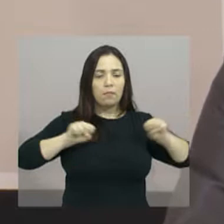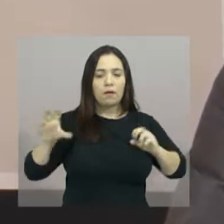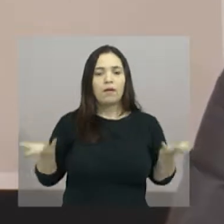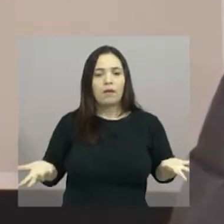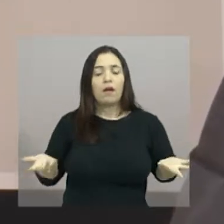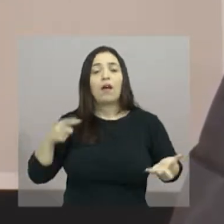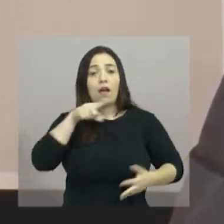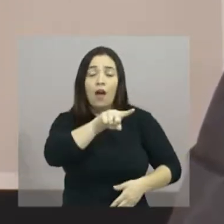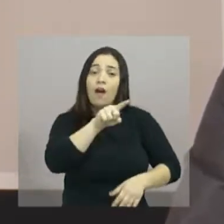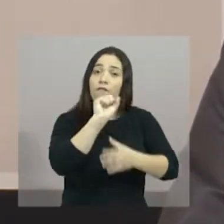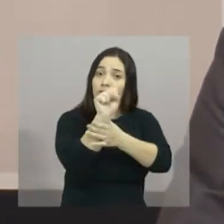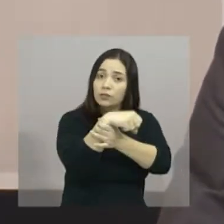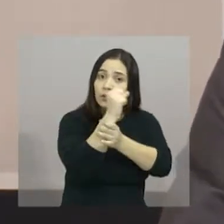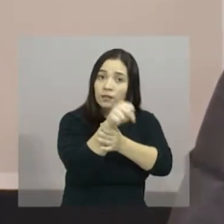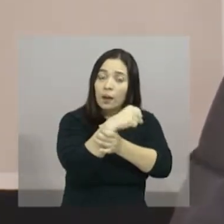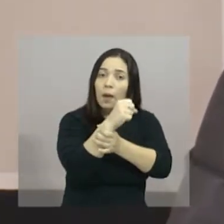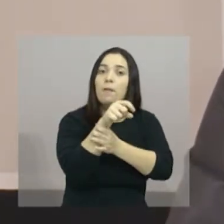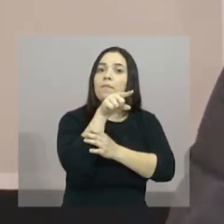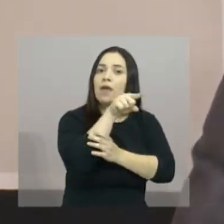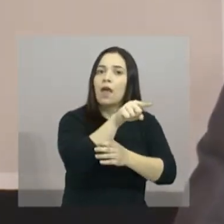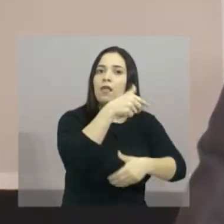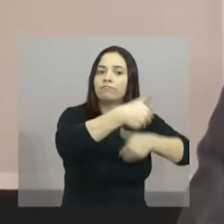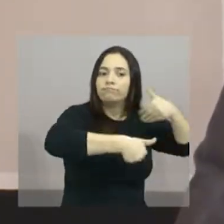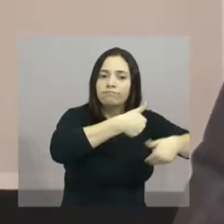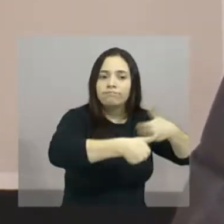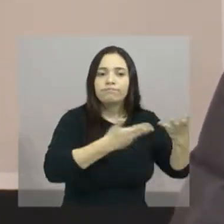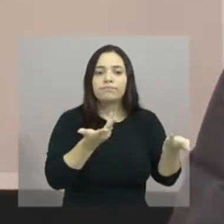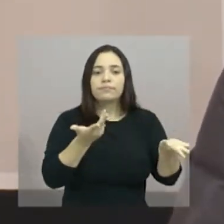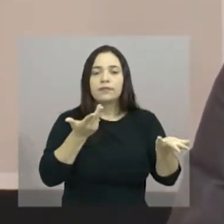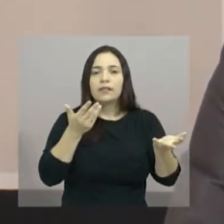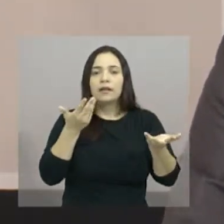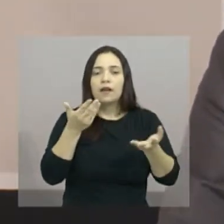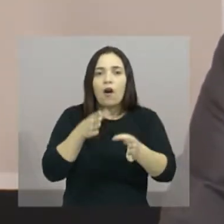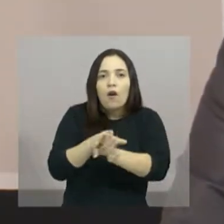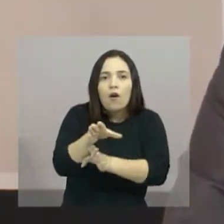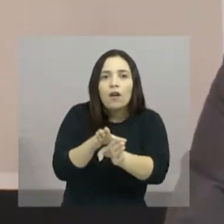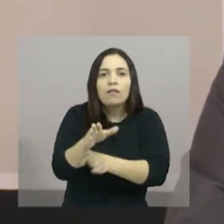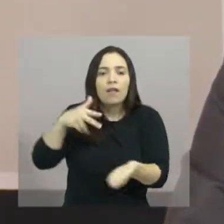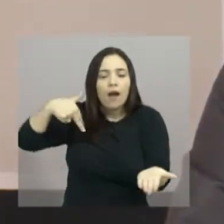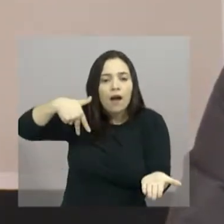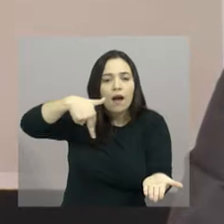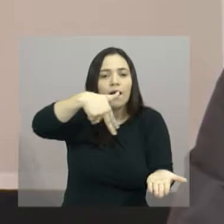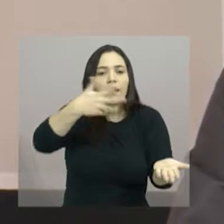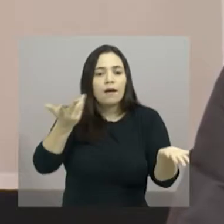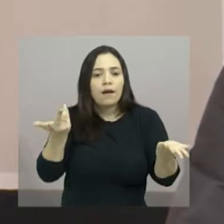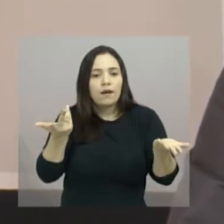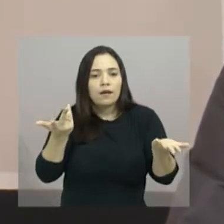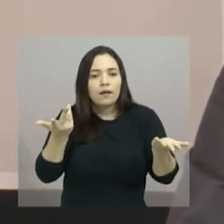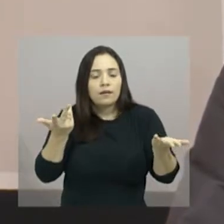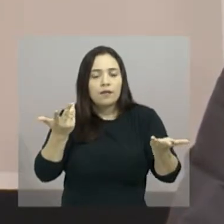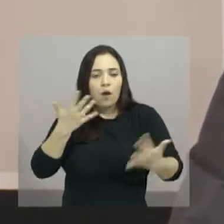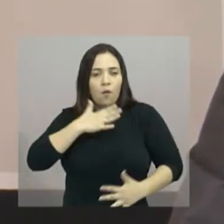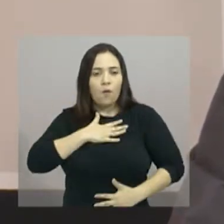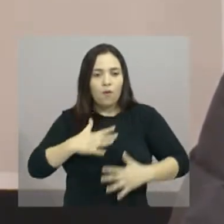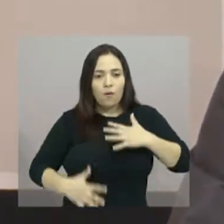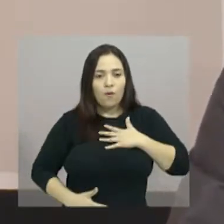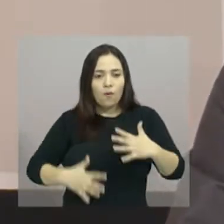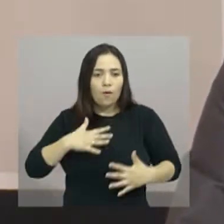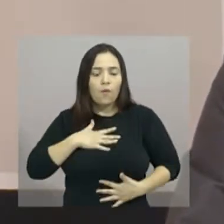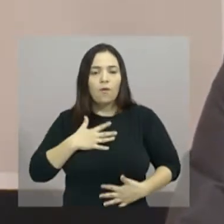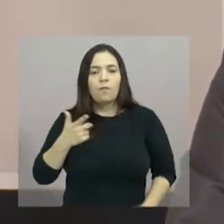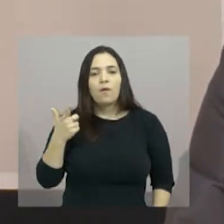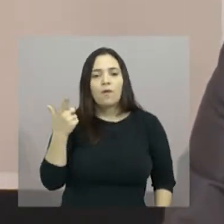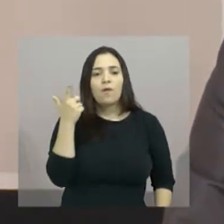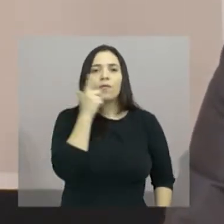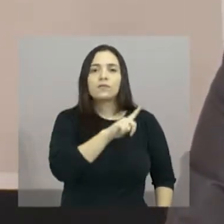de fazê-lo, né, se mover melhor, caminhar melhor, vai evitar outras doenças, vai evitar que ele possa ter uma pneumonia,